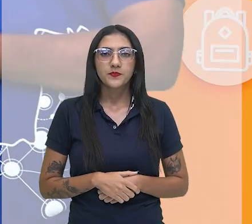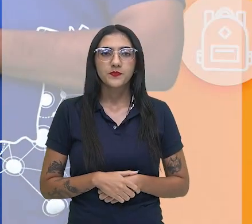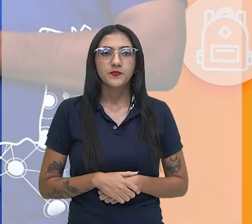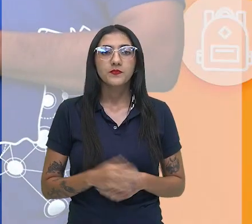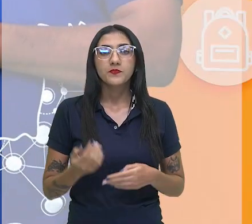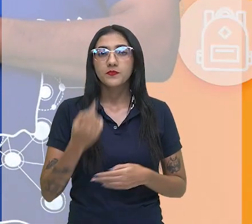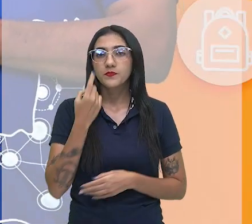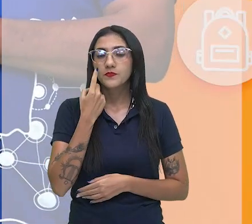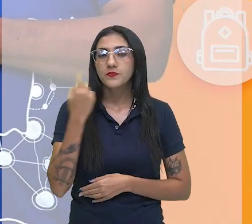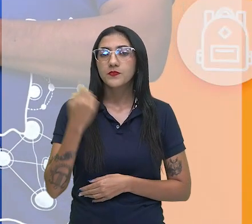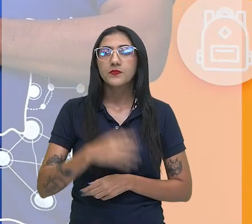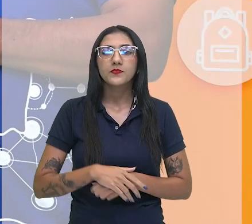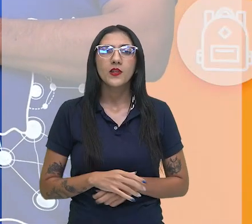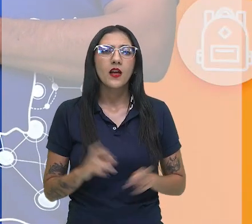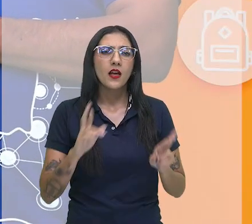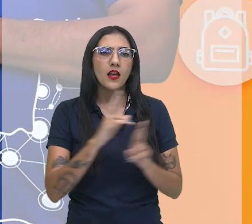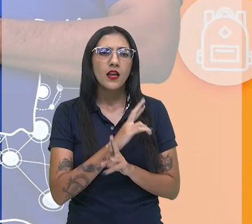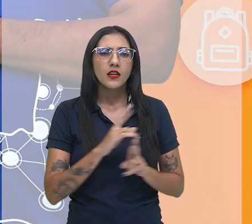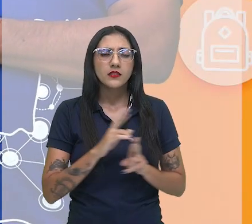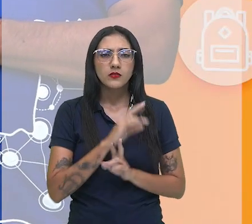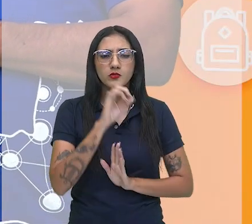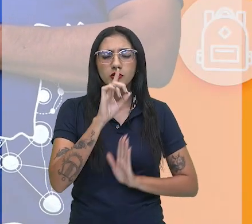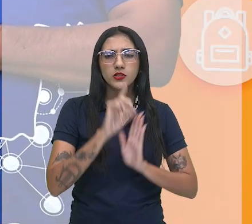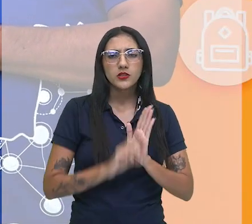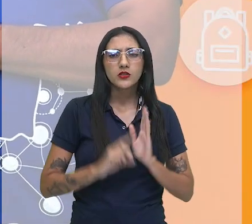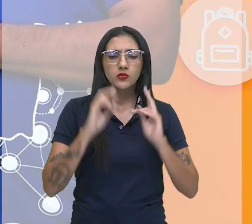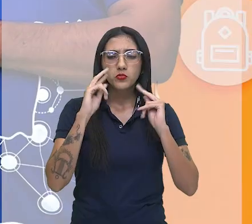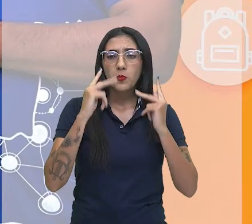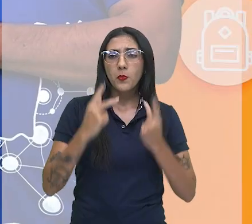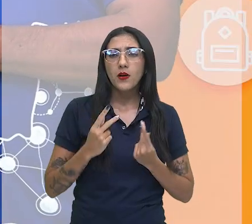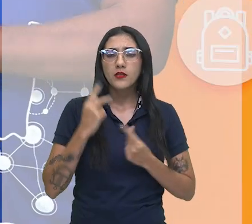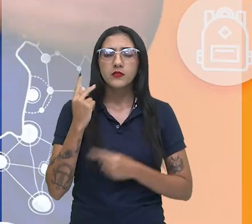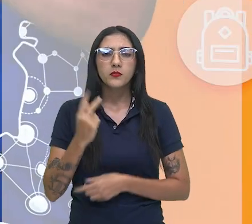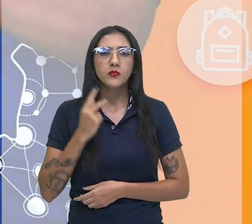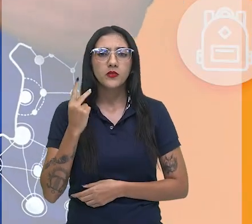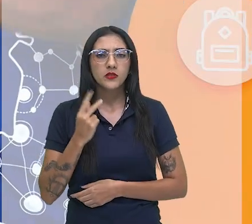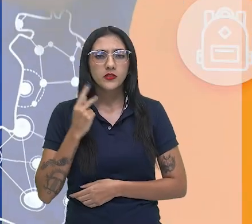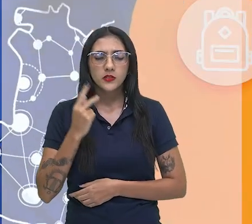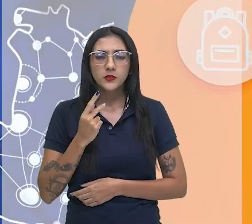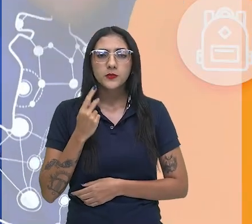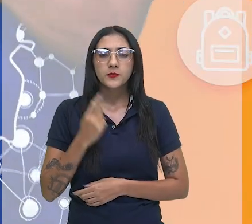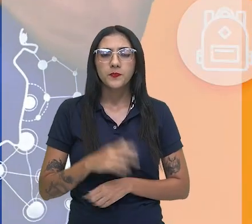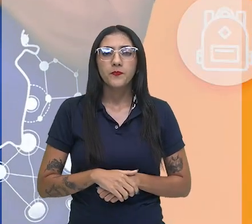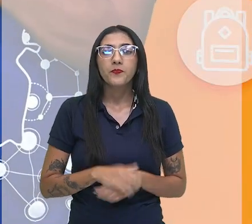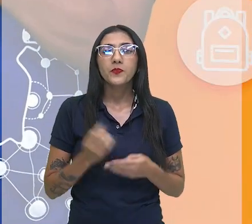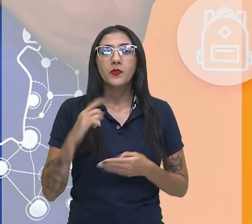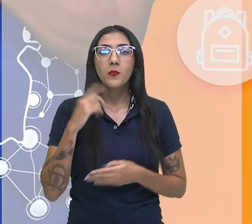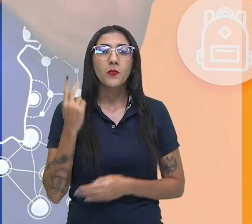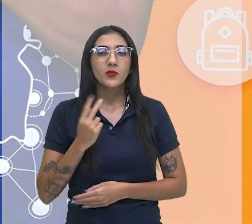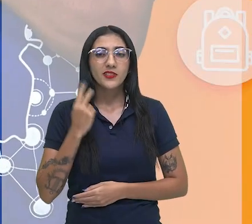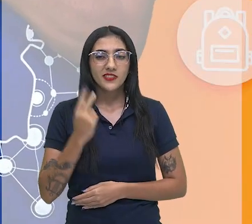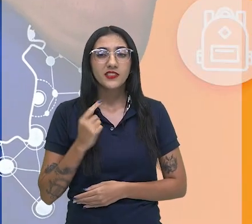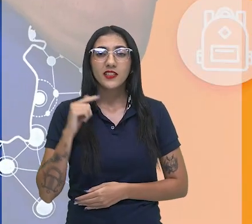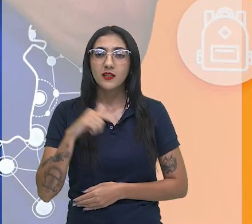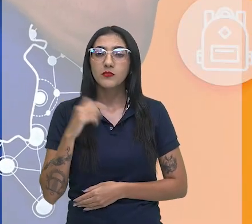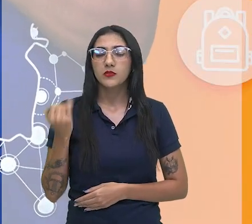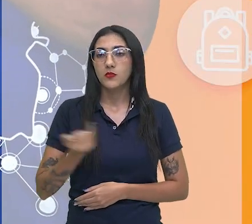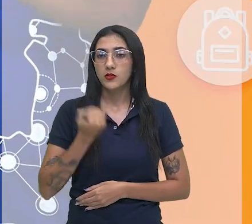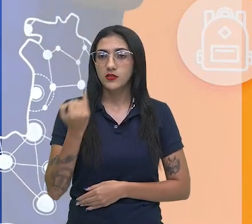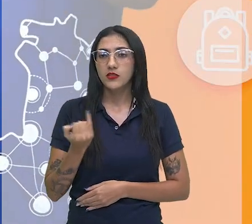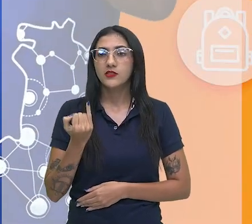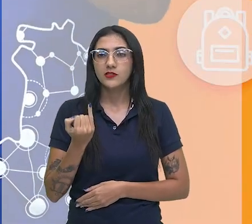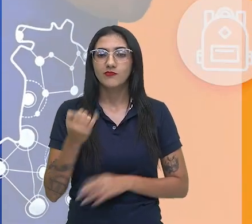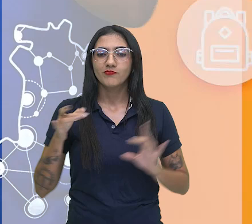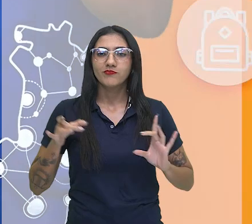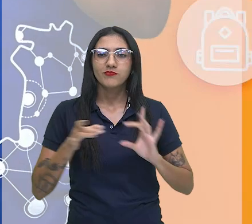ver aqui, por exemplo, a relação entre direitos humanos e política. Então, a política ela é importante para os direitos humanos, né?